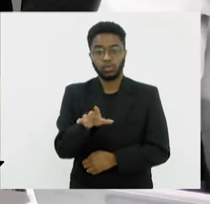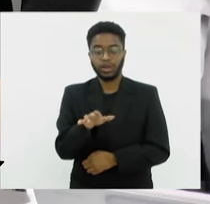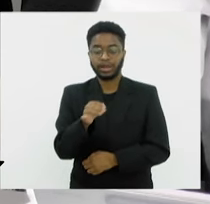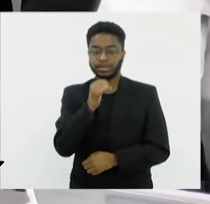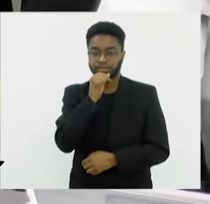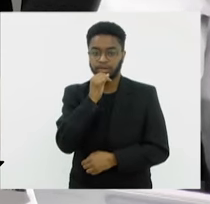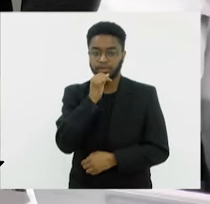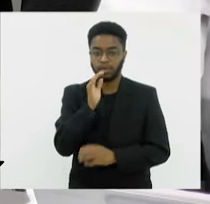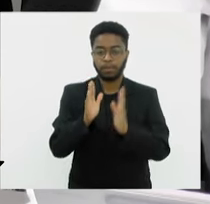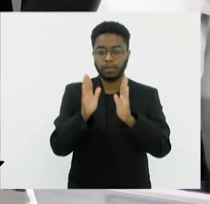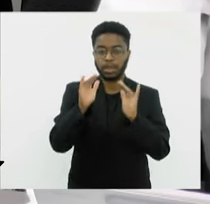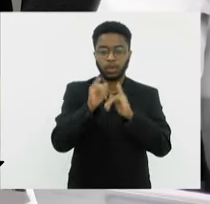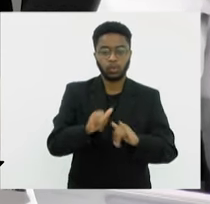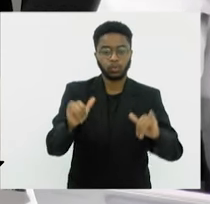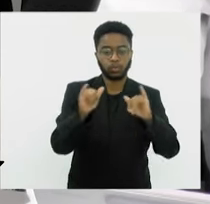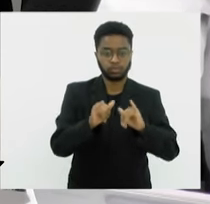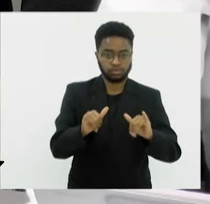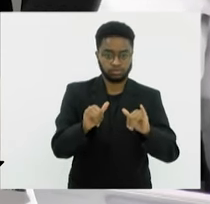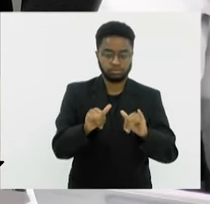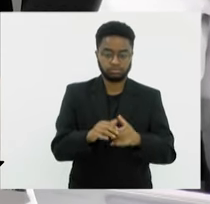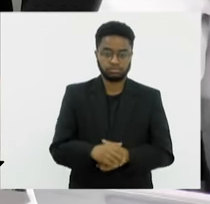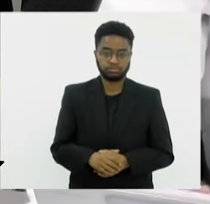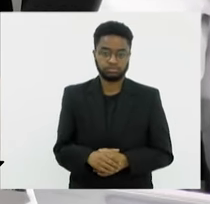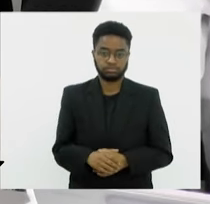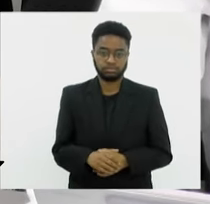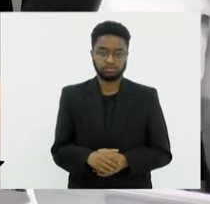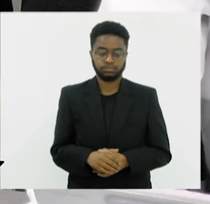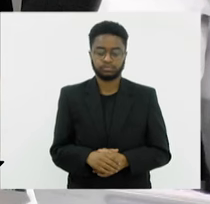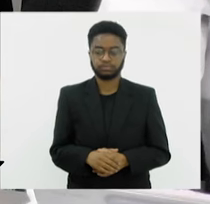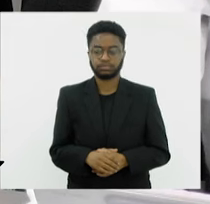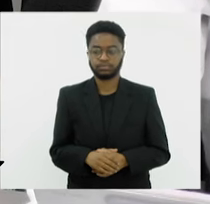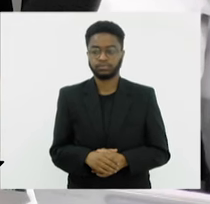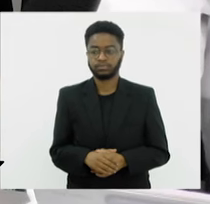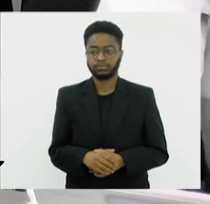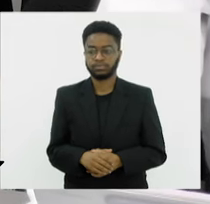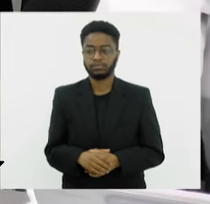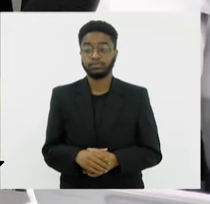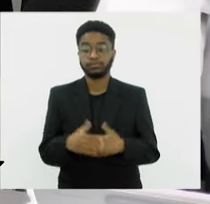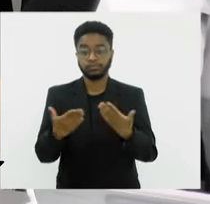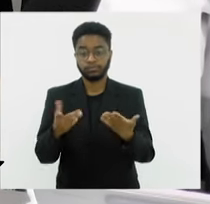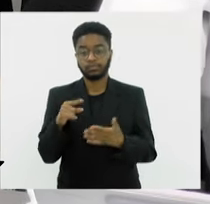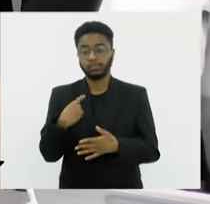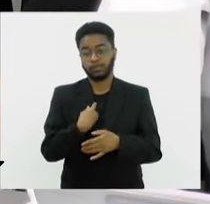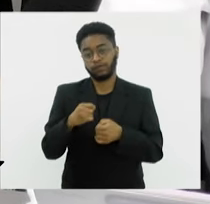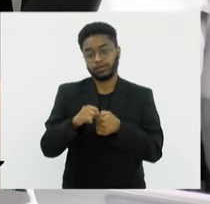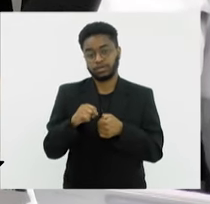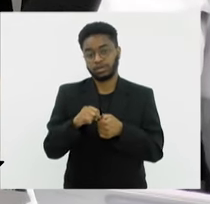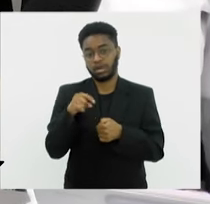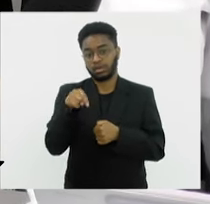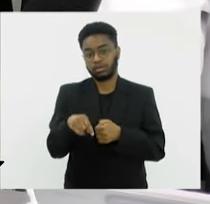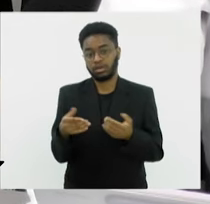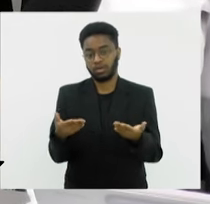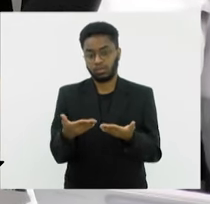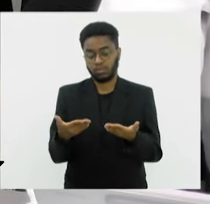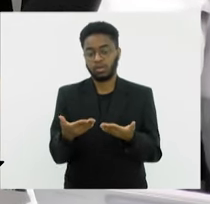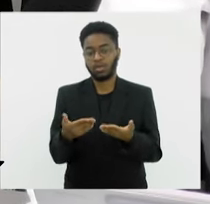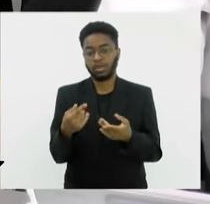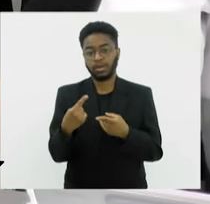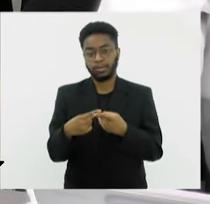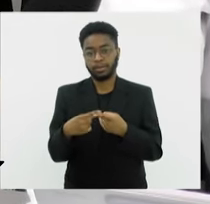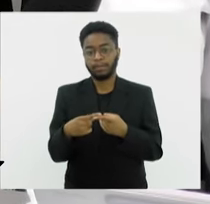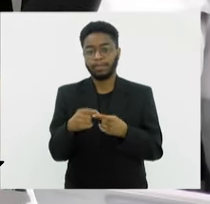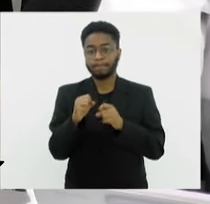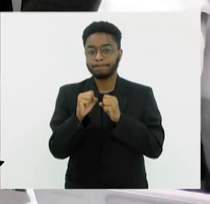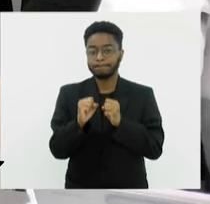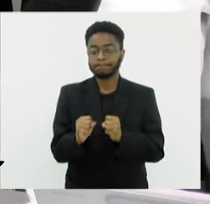de uma campanha. Isso daí, aí é o que nós estamos fazendo aqui. Nós podemos nos